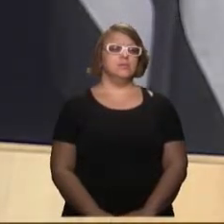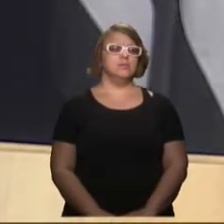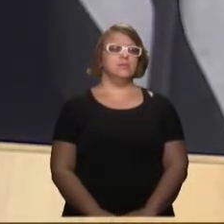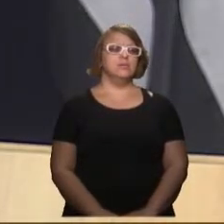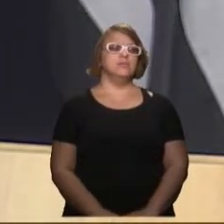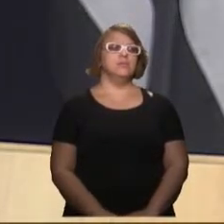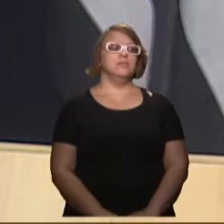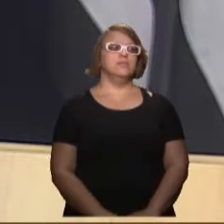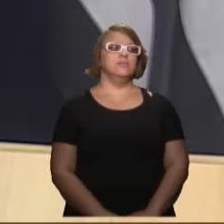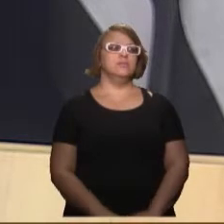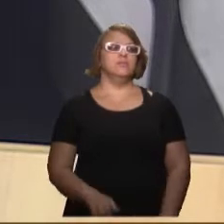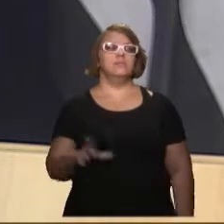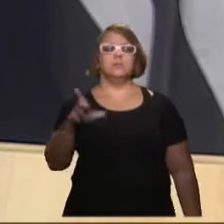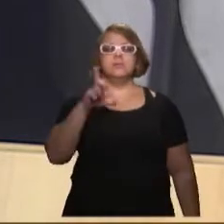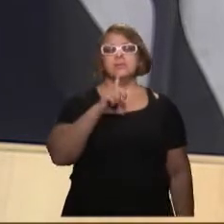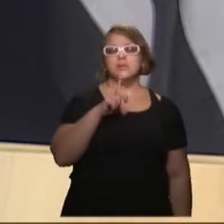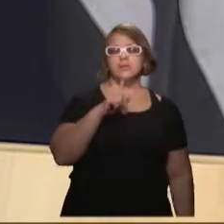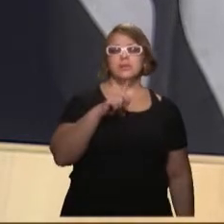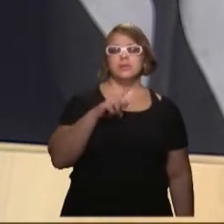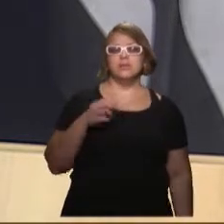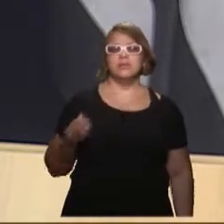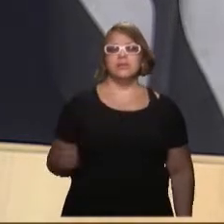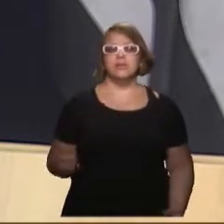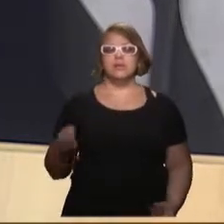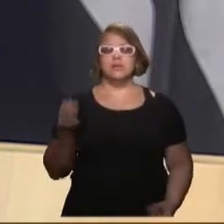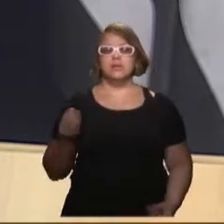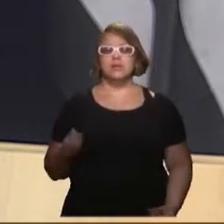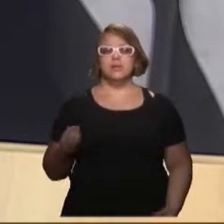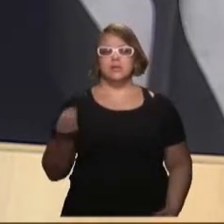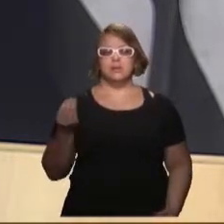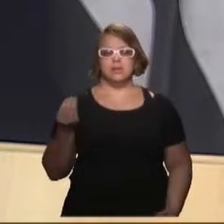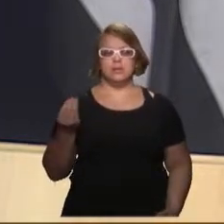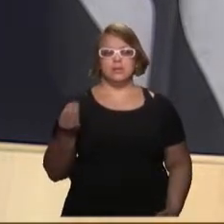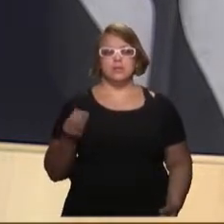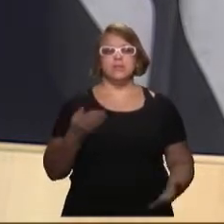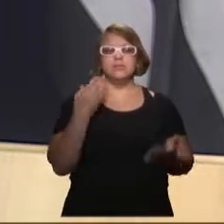qualificação. Você tem que ter um estudo, mais ou menos.